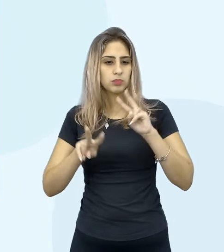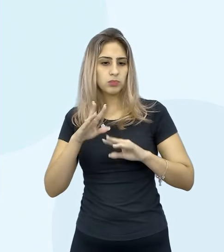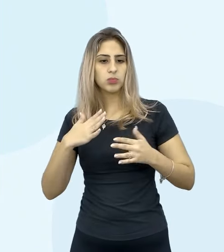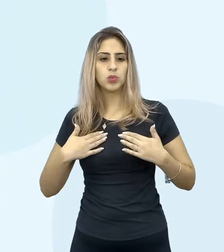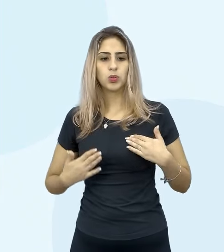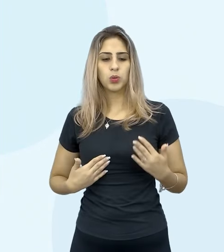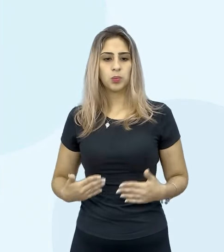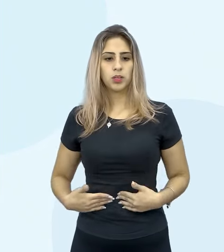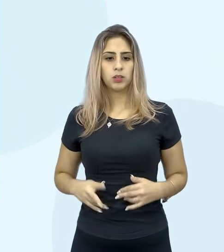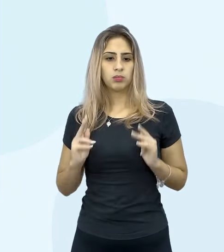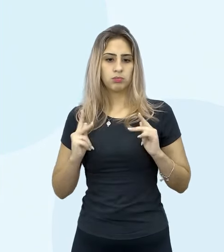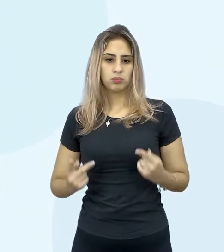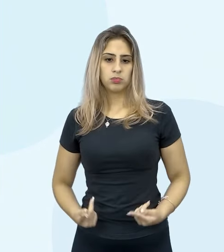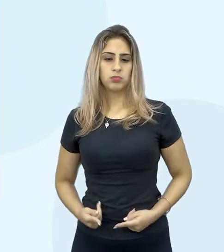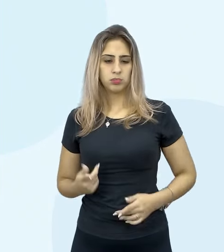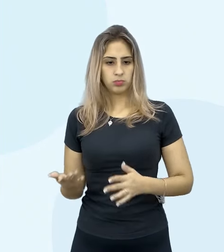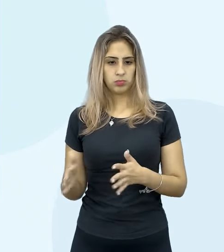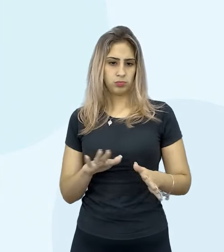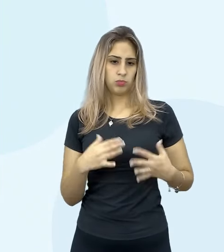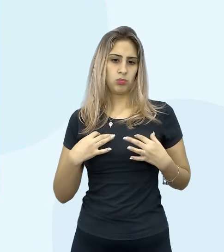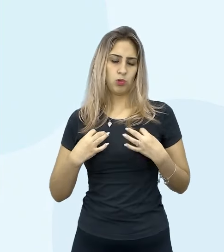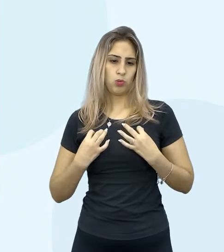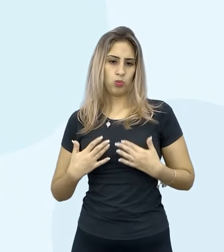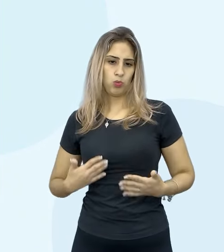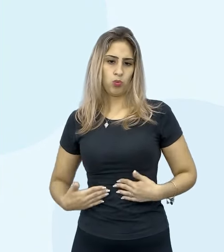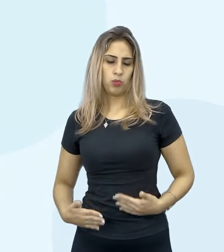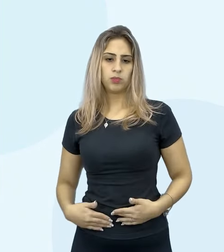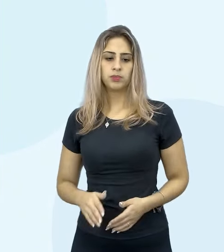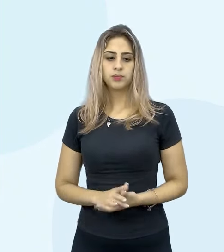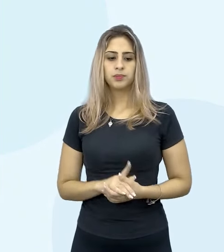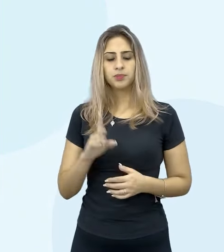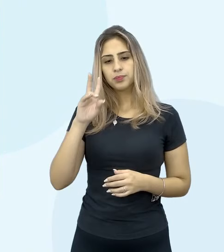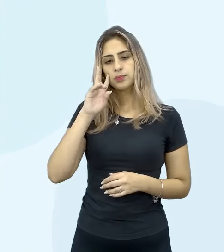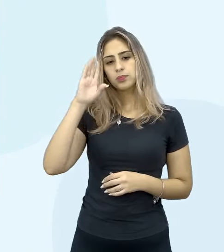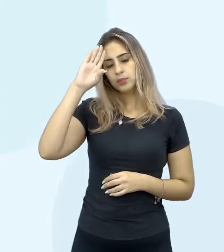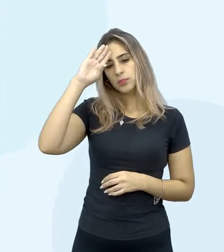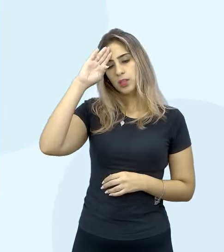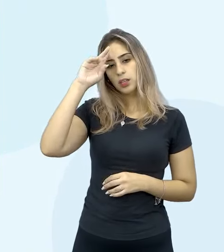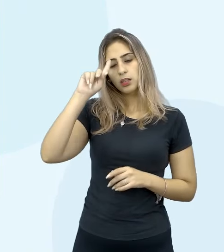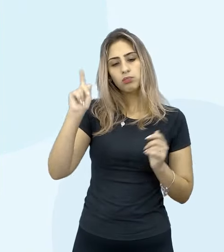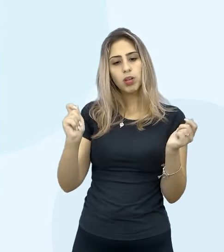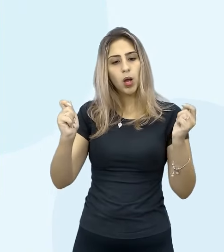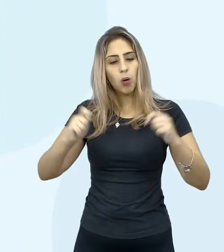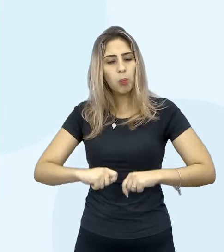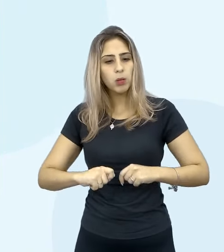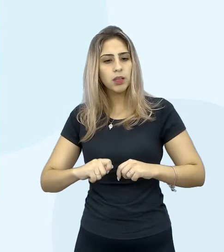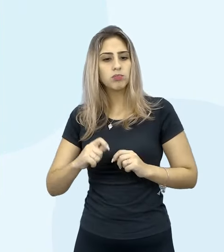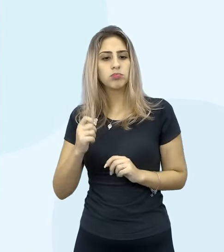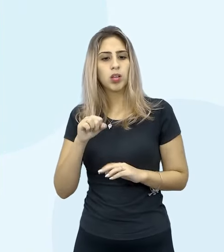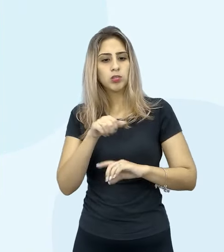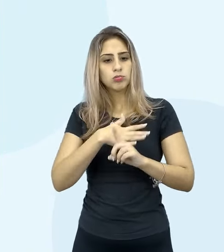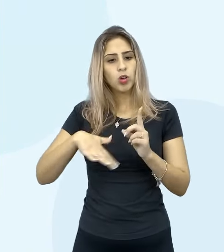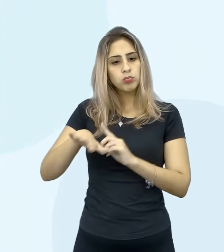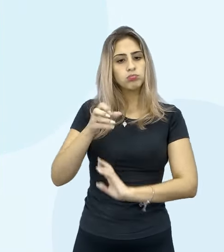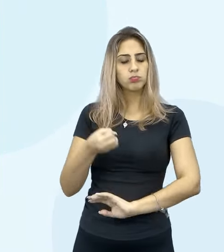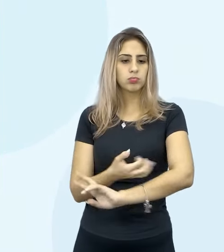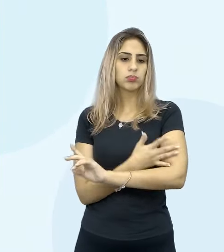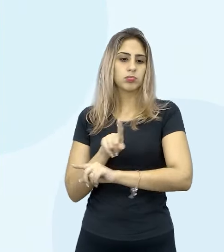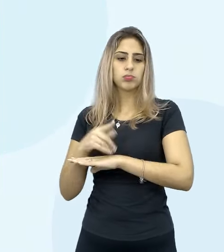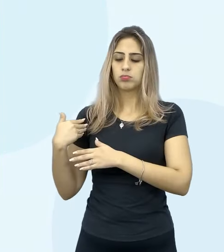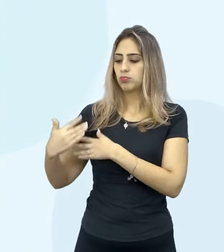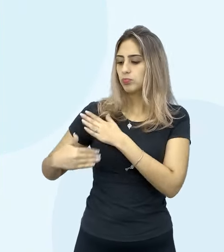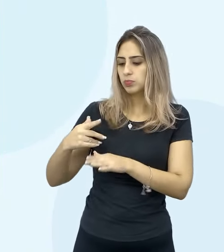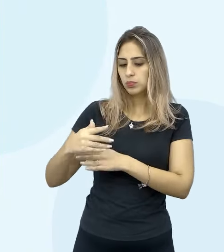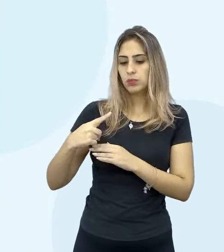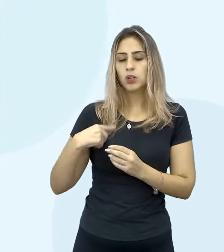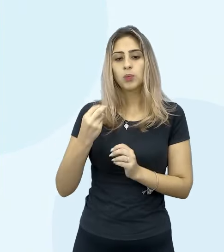corpo humano, dos movimentos do corpo humano, né? E as competências socioemocionais podem ser desenvolvidas nesse processo, como